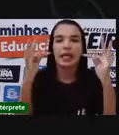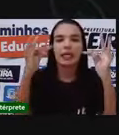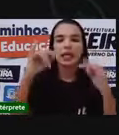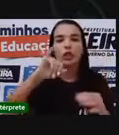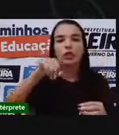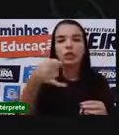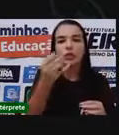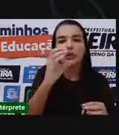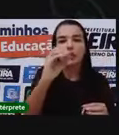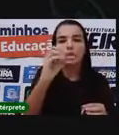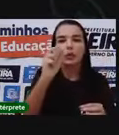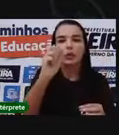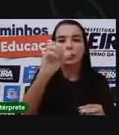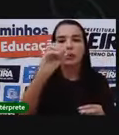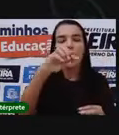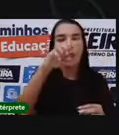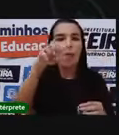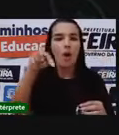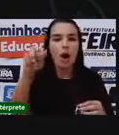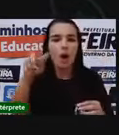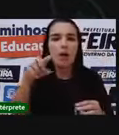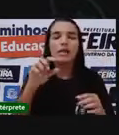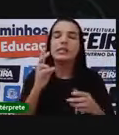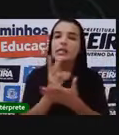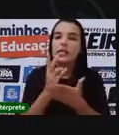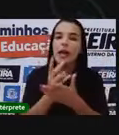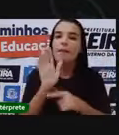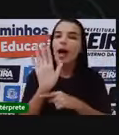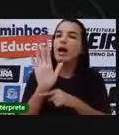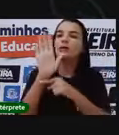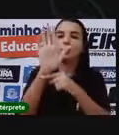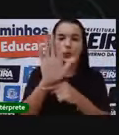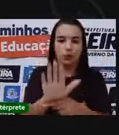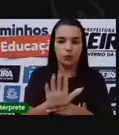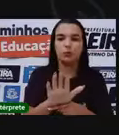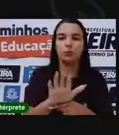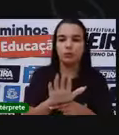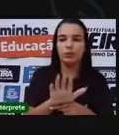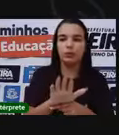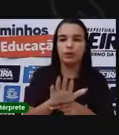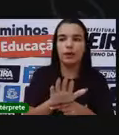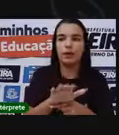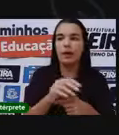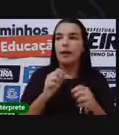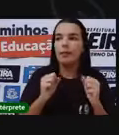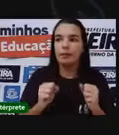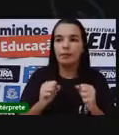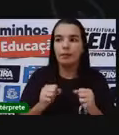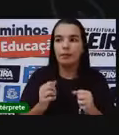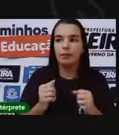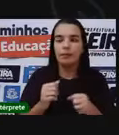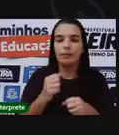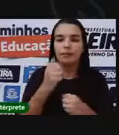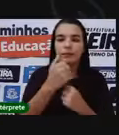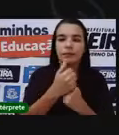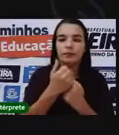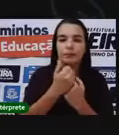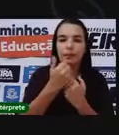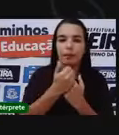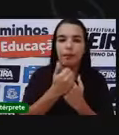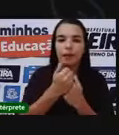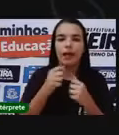nos bastidores, a Prorraiuda vai estar aqui também nos bastidores, falando com vocês, ouvindo aí através